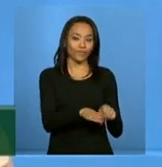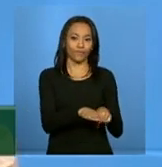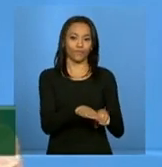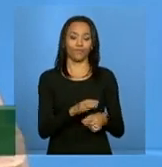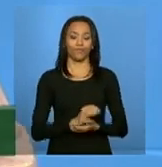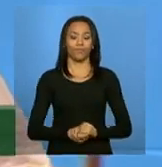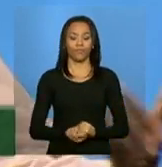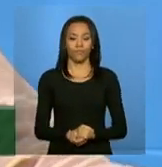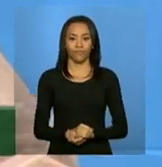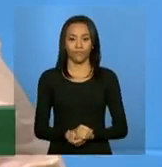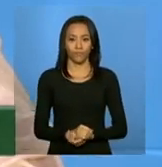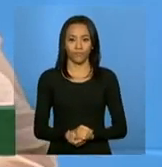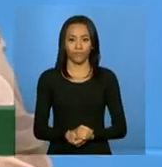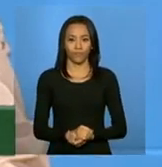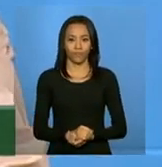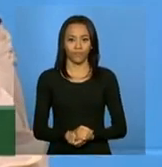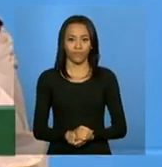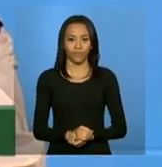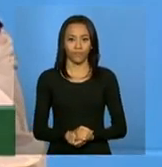que tinha